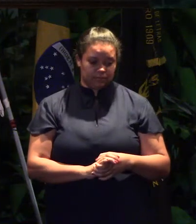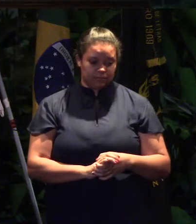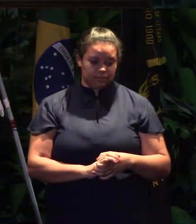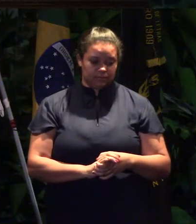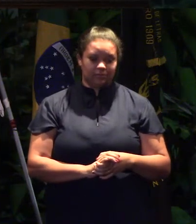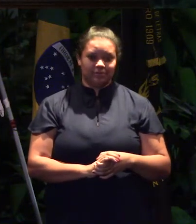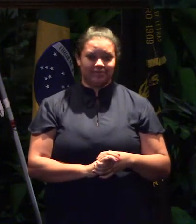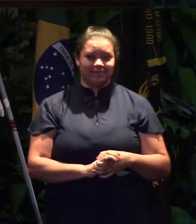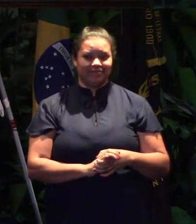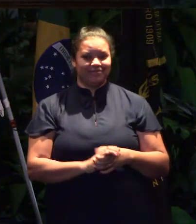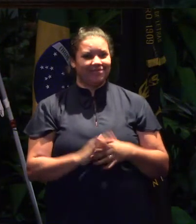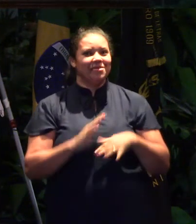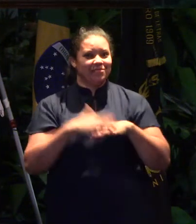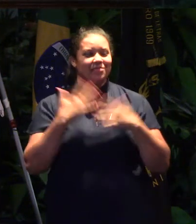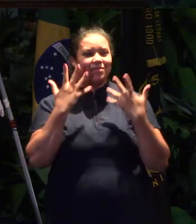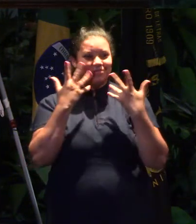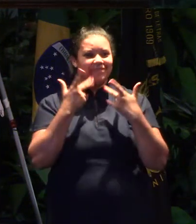Pô, desse jeito fica até mais bonito aí.